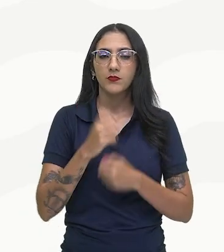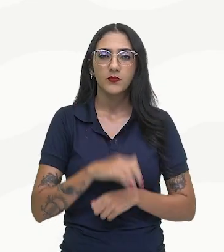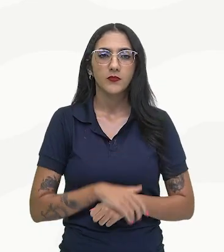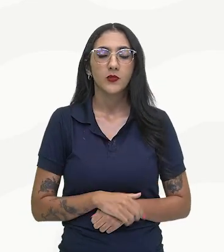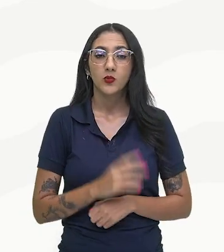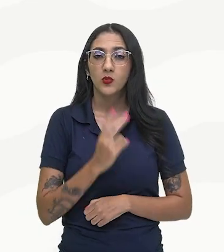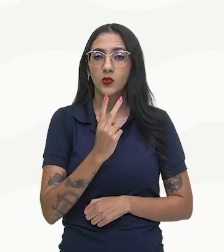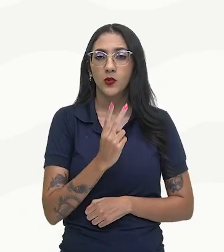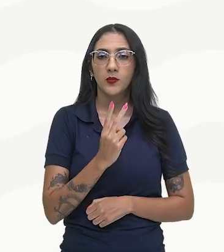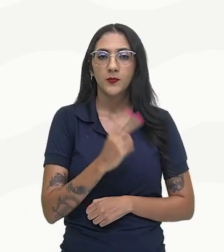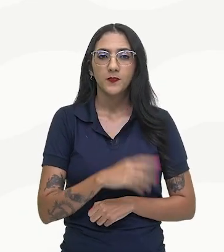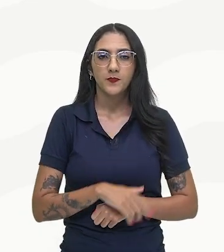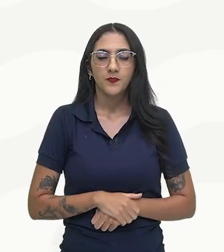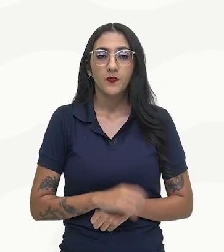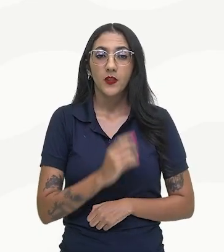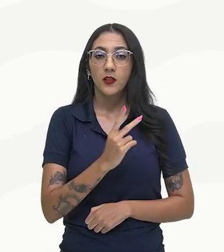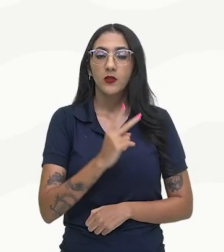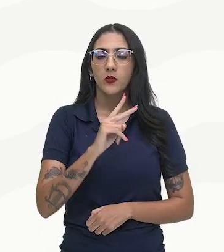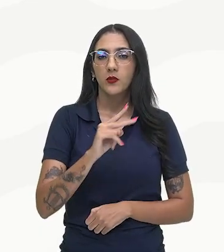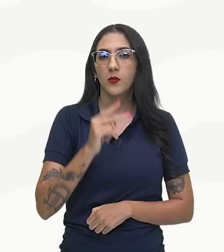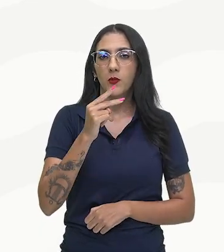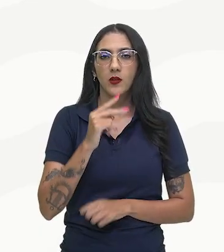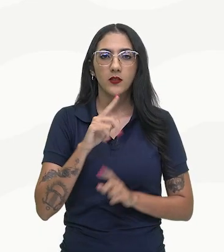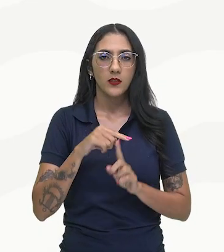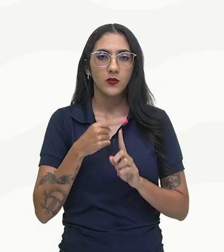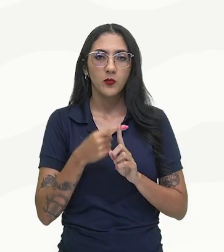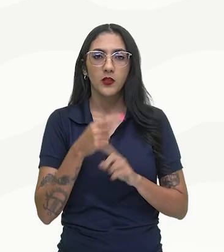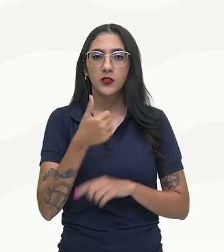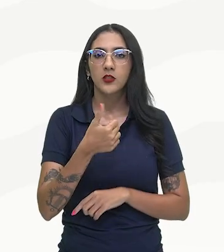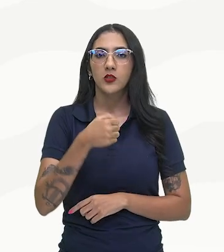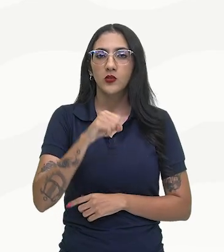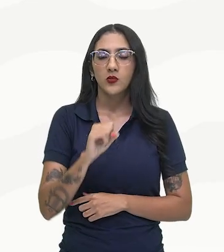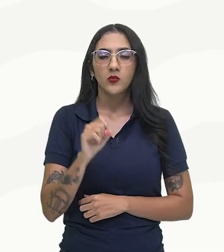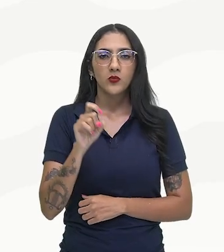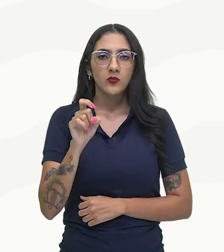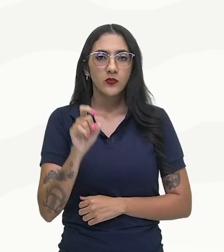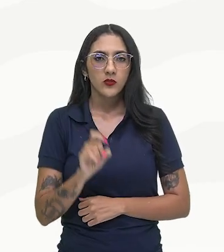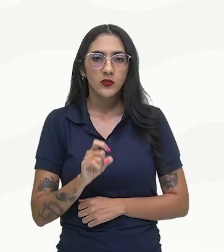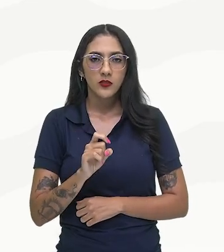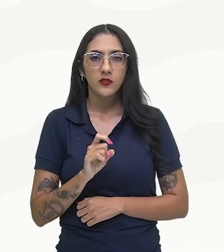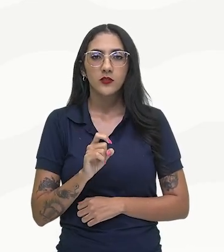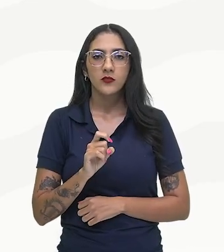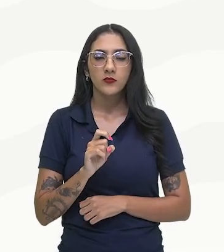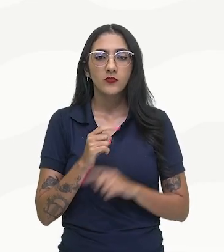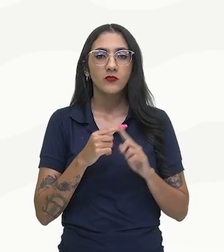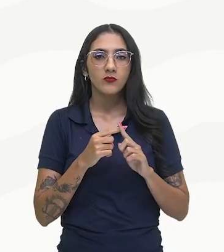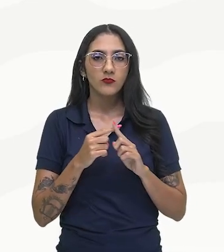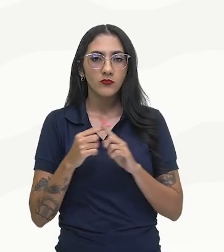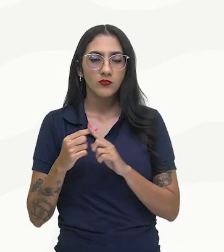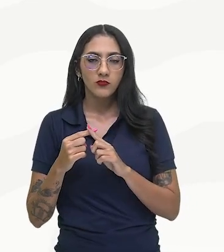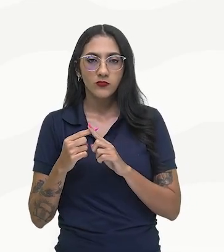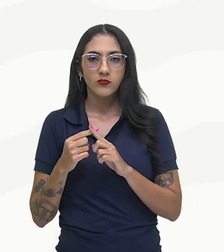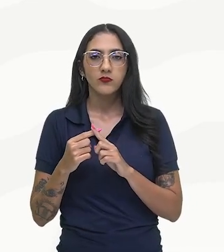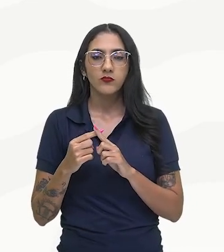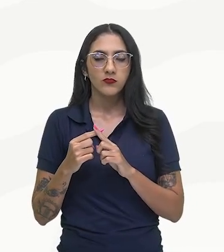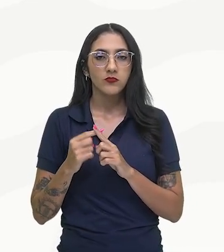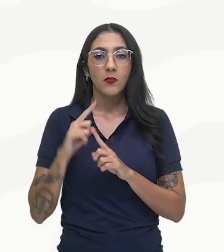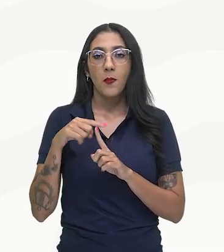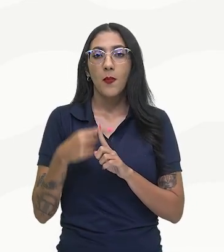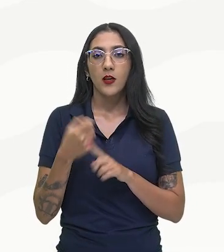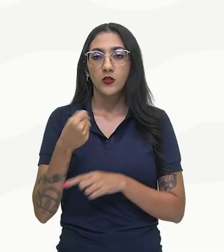2. Seria 2 ao quadrado, mais 18 vezes 2, mais